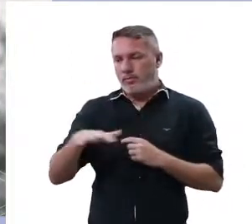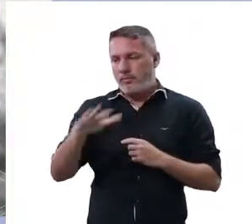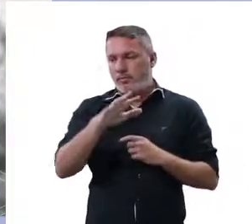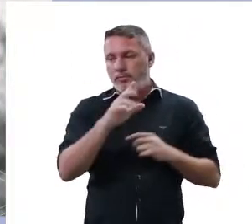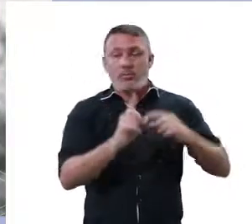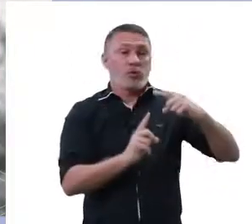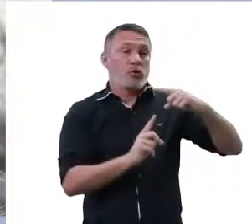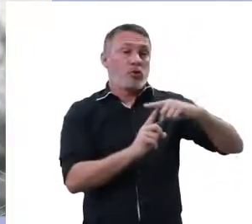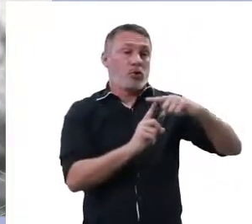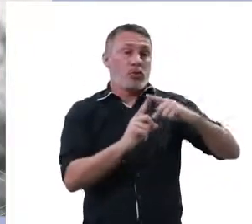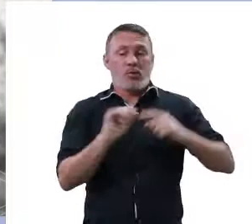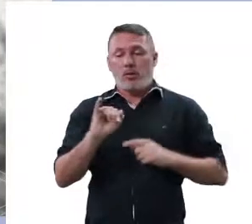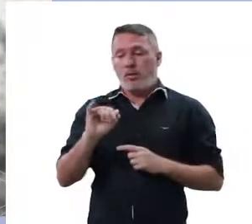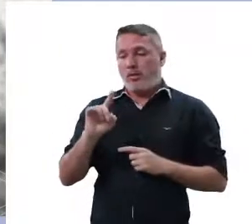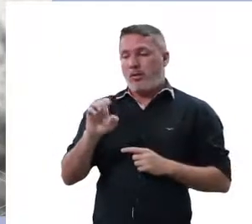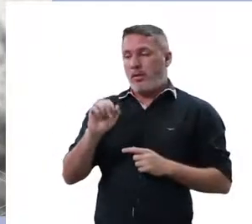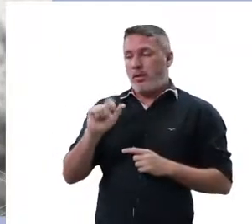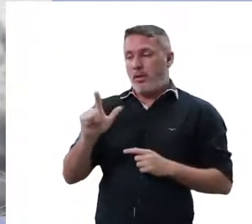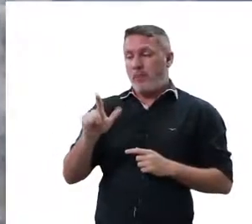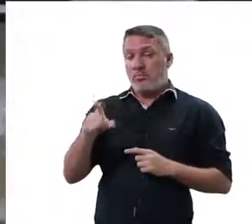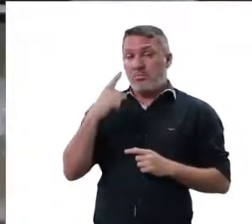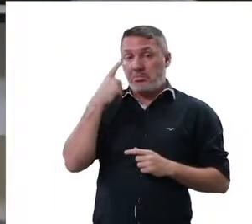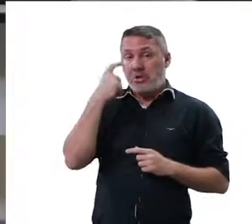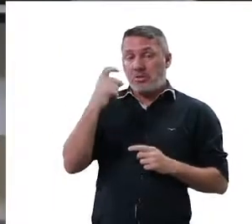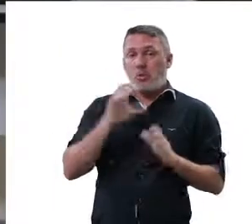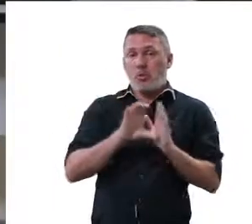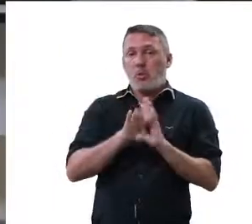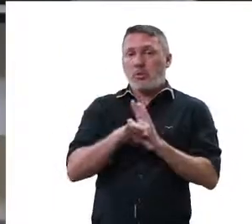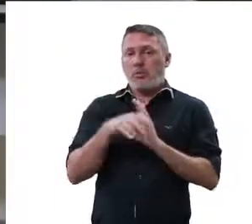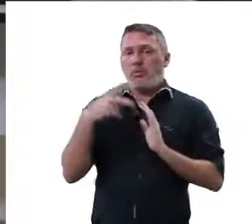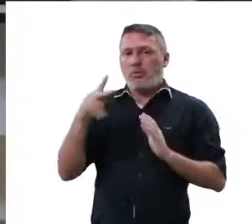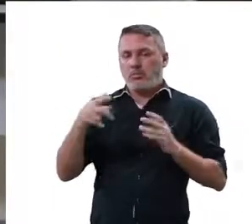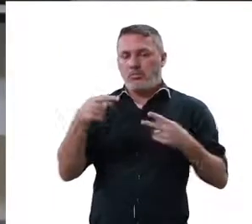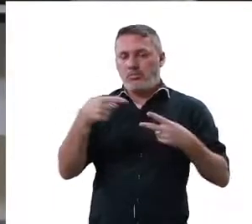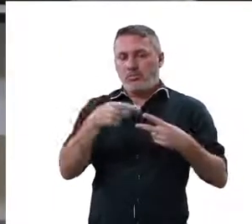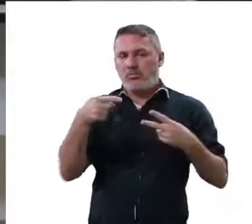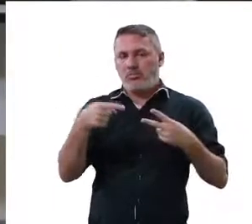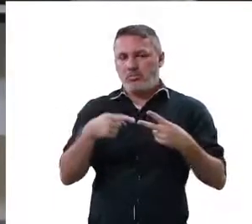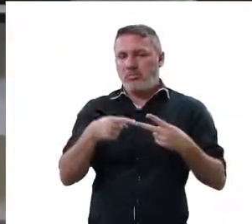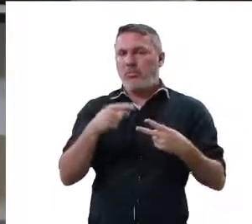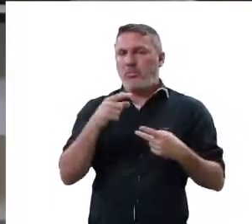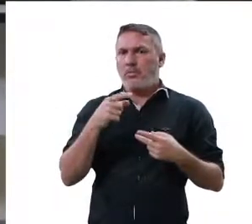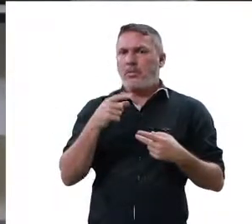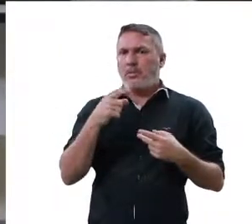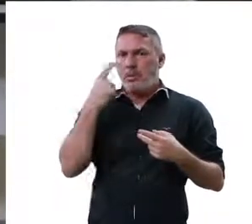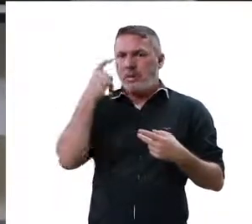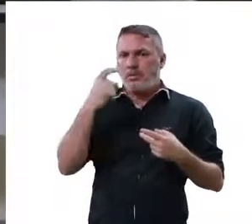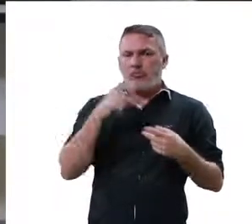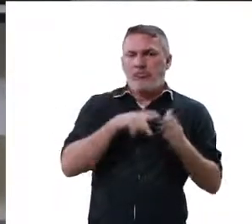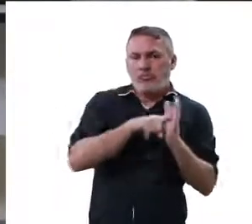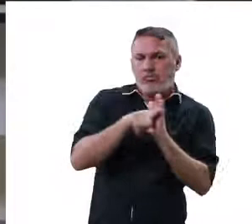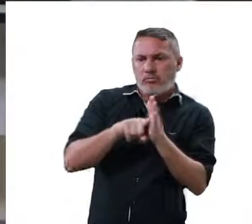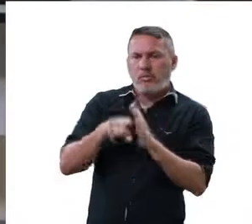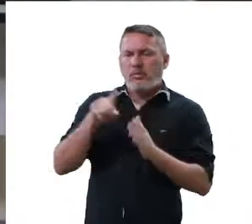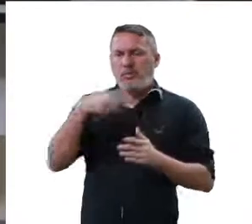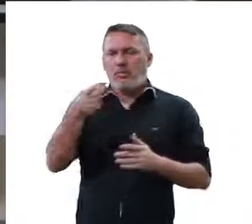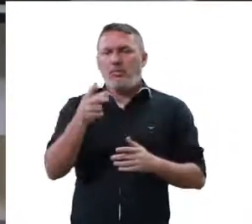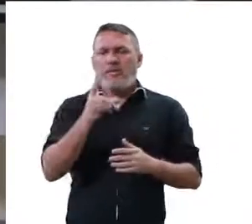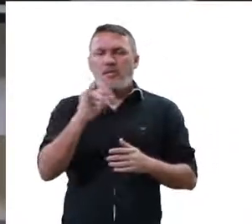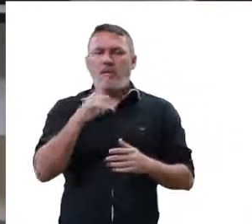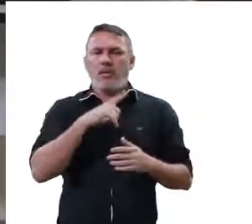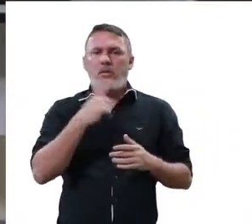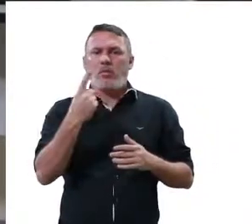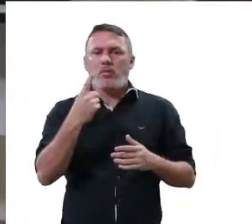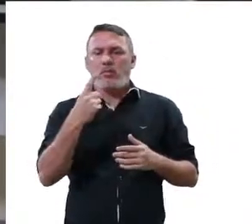Tipo ideal, que é um conceito bastante interessante, né, foi popularizado, como a gente vai ver num livro